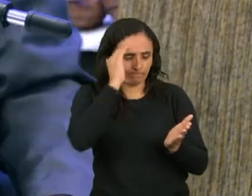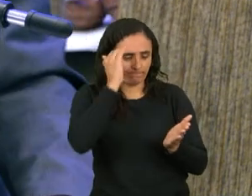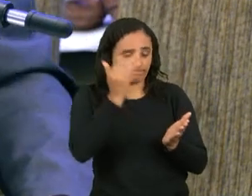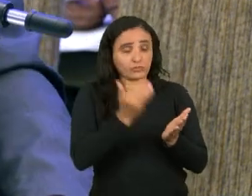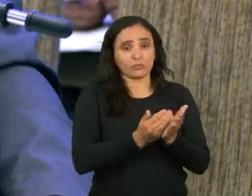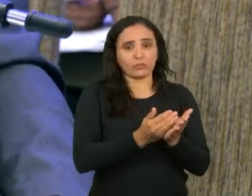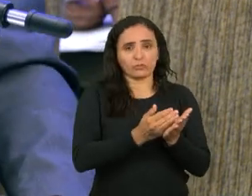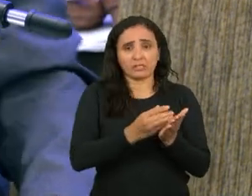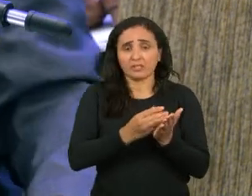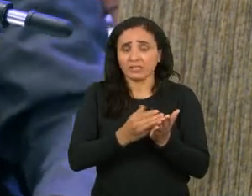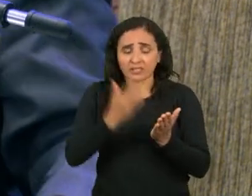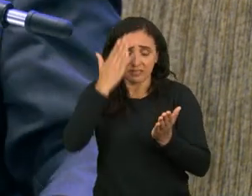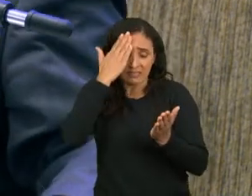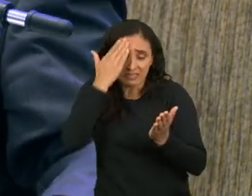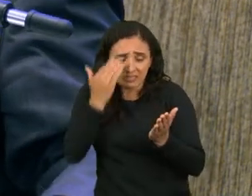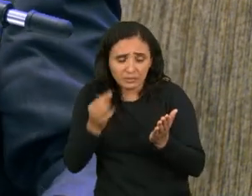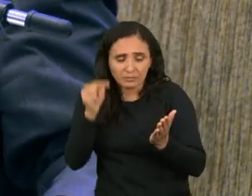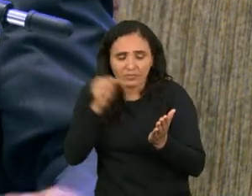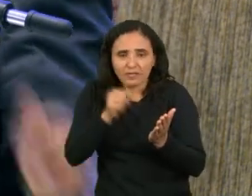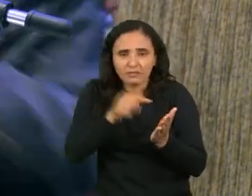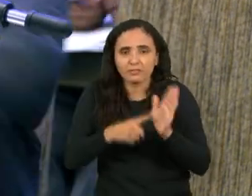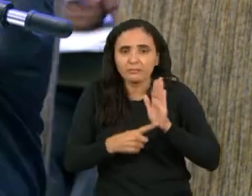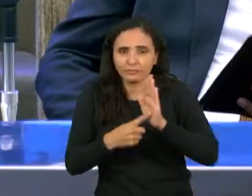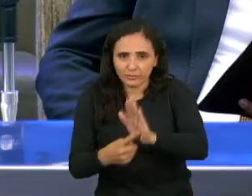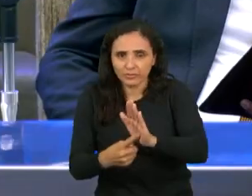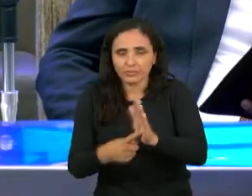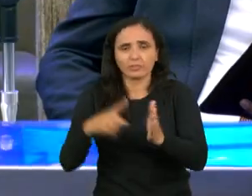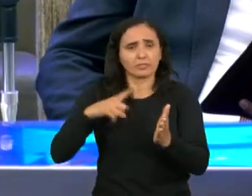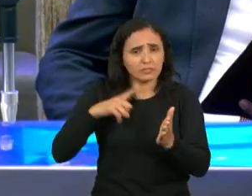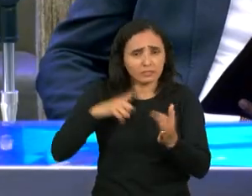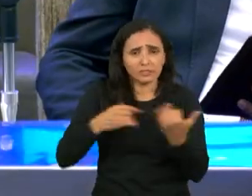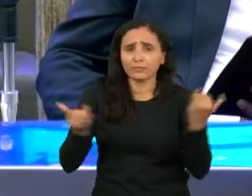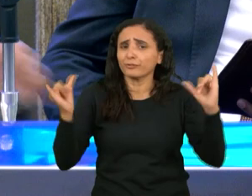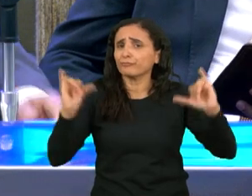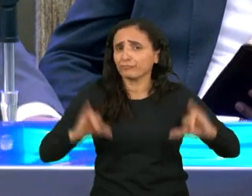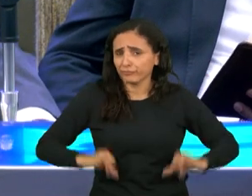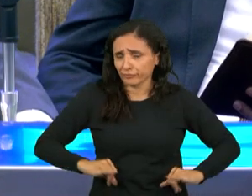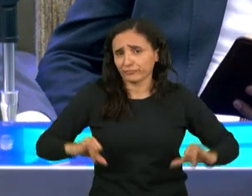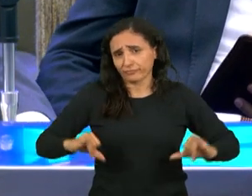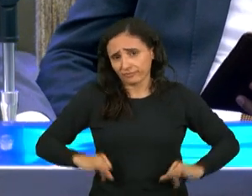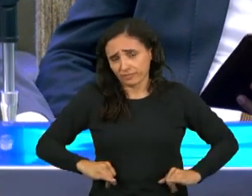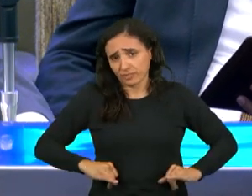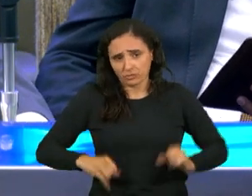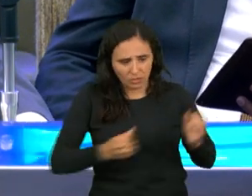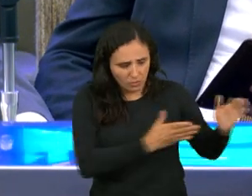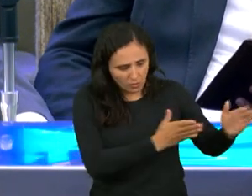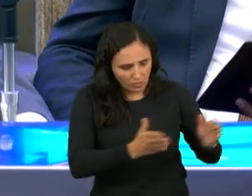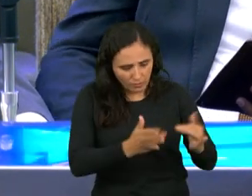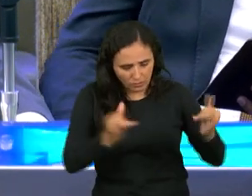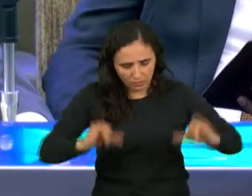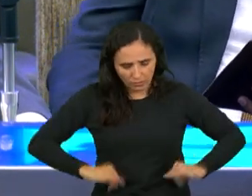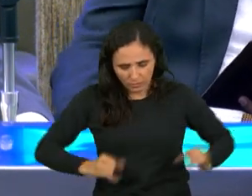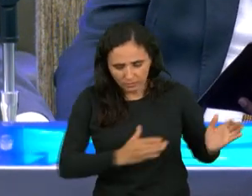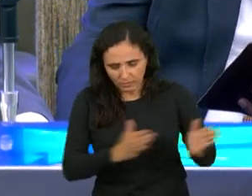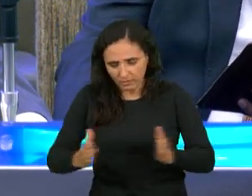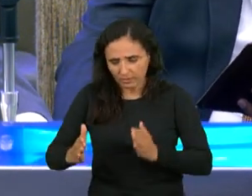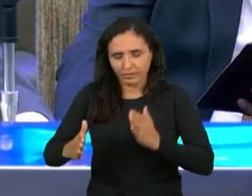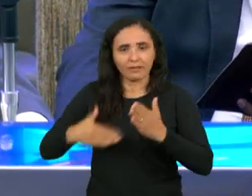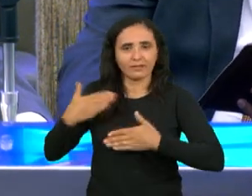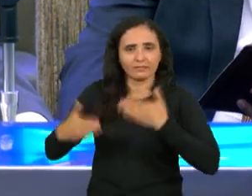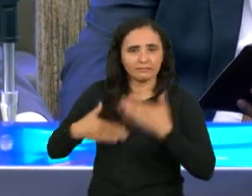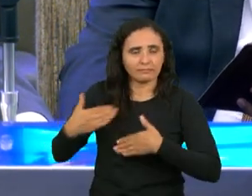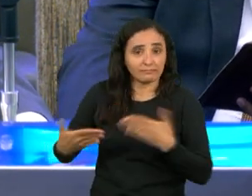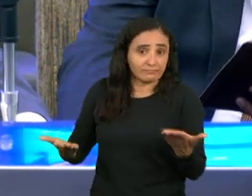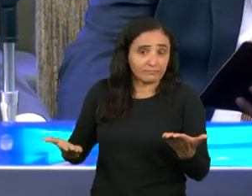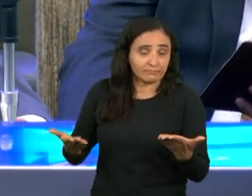devemos sofrer com contentamento com alegria quem diz Amém irmãos com